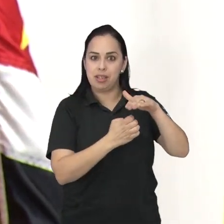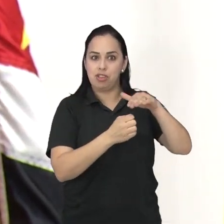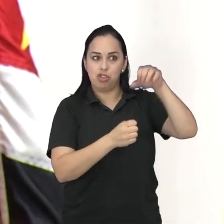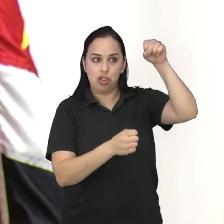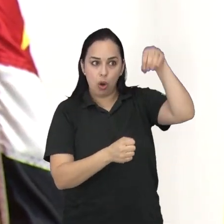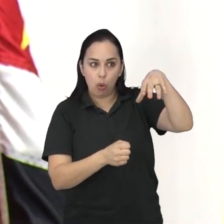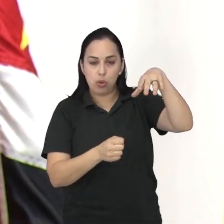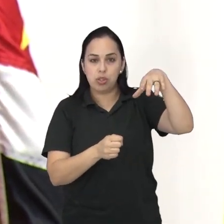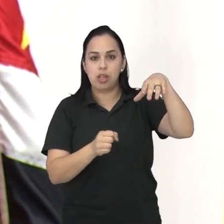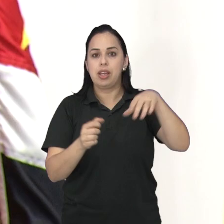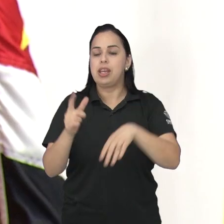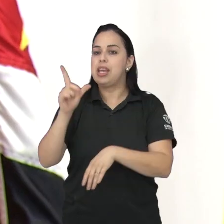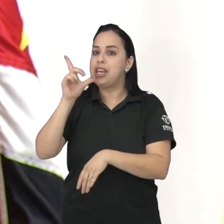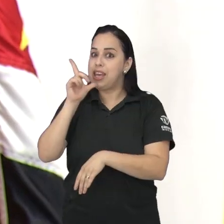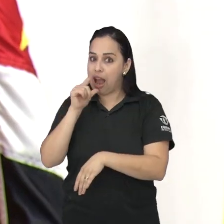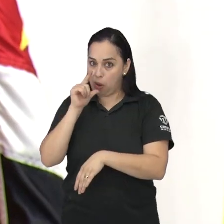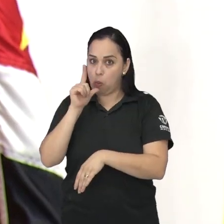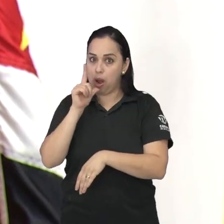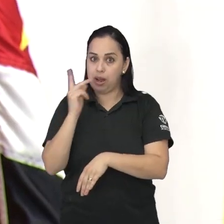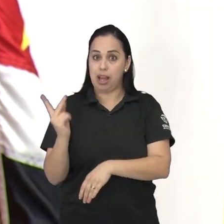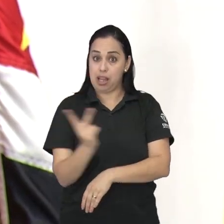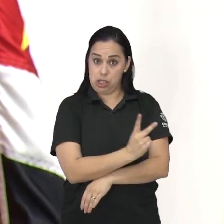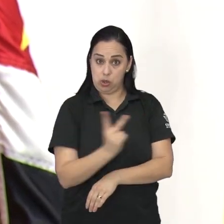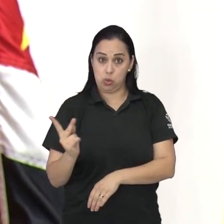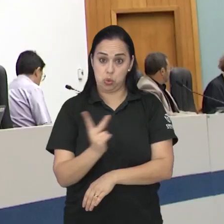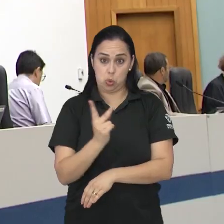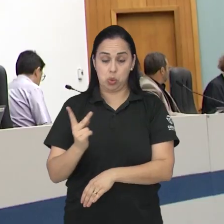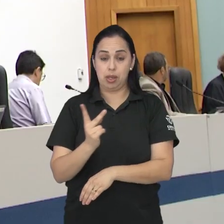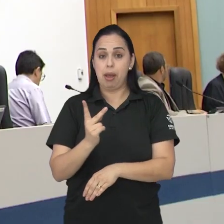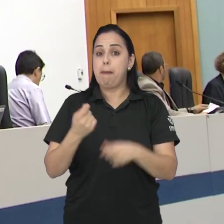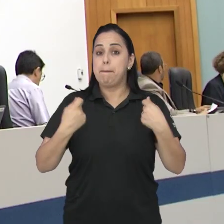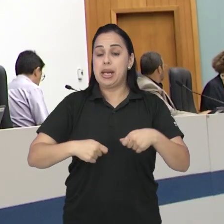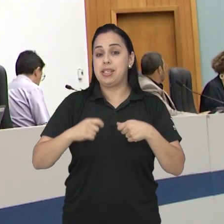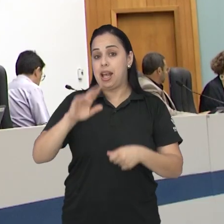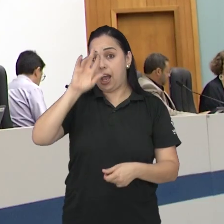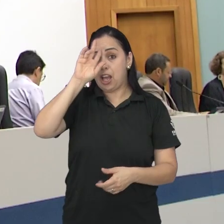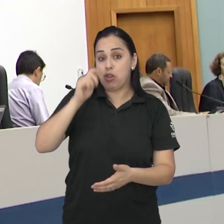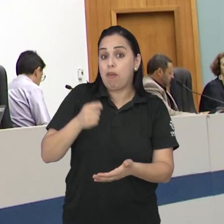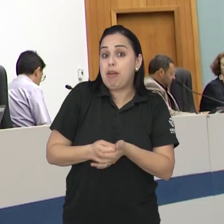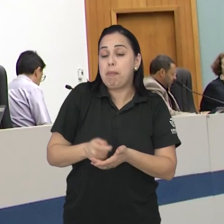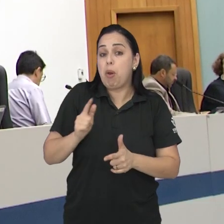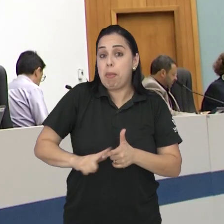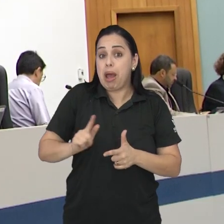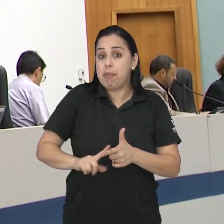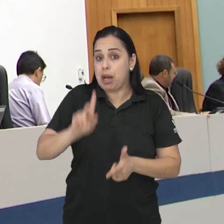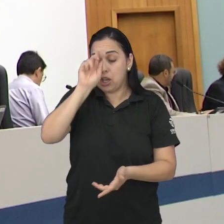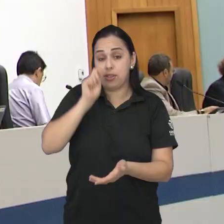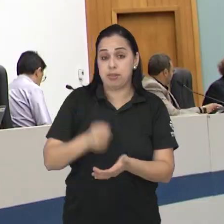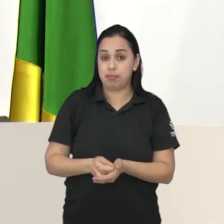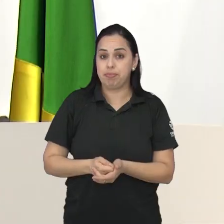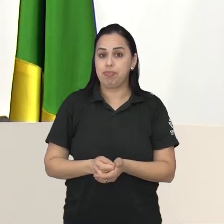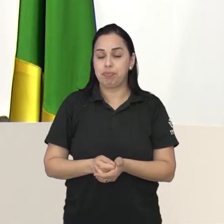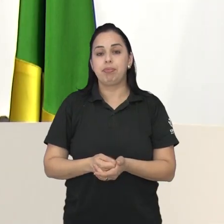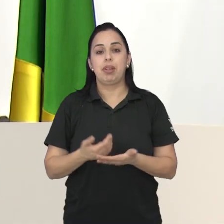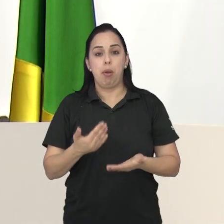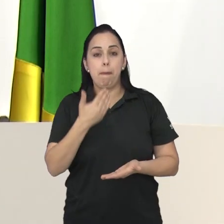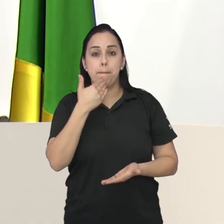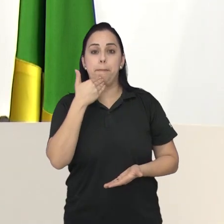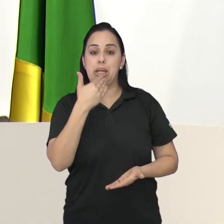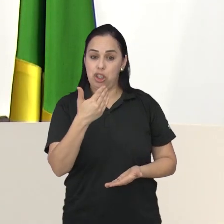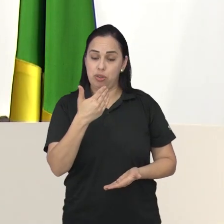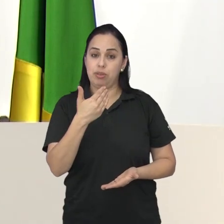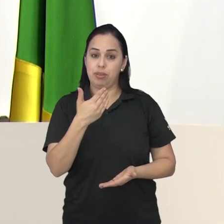de energia e distribuição de água da cidade para solucionar demandas dos moradores. Entre